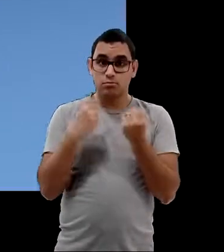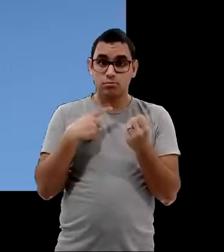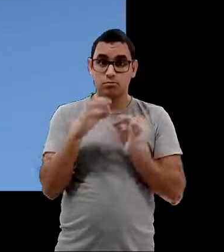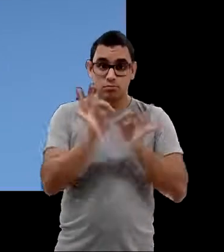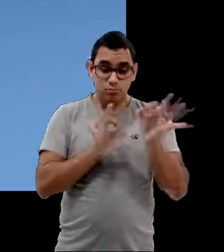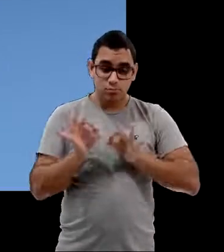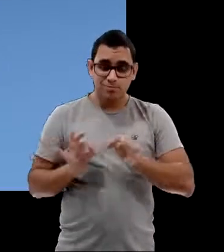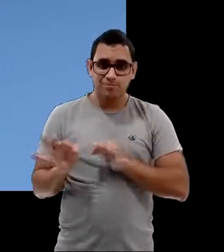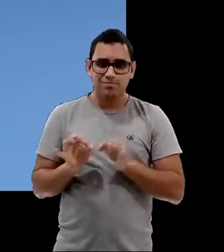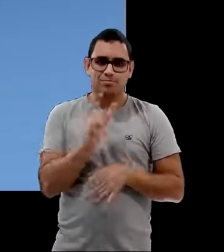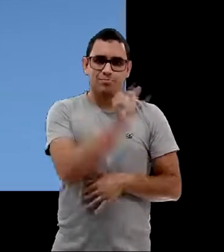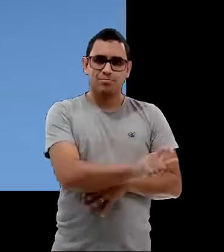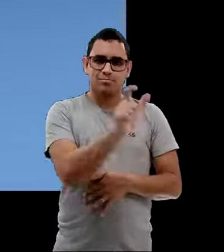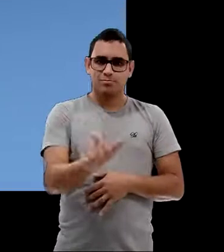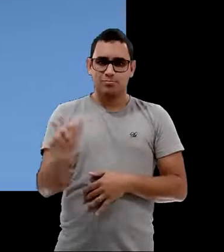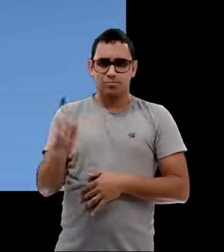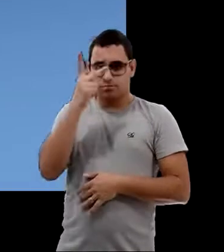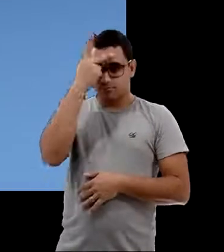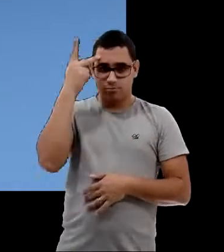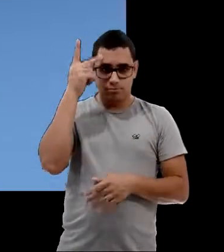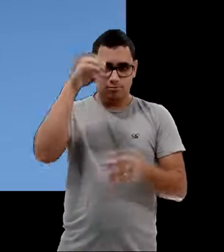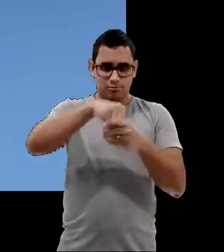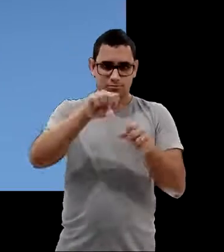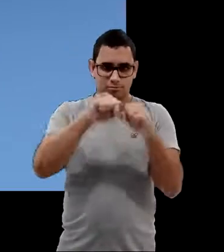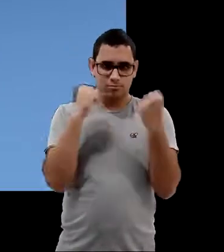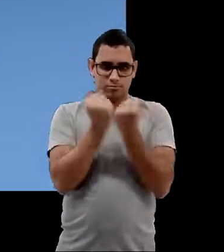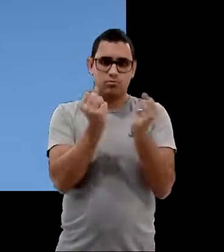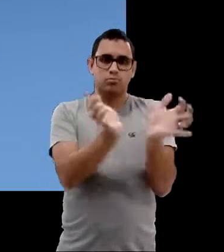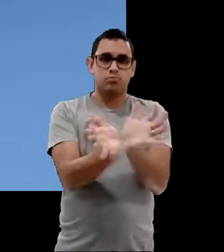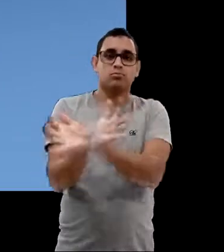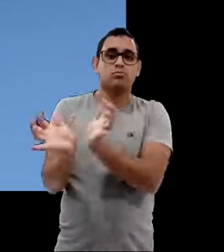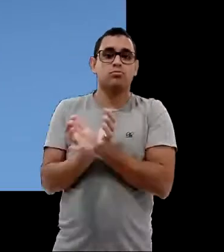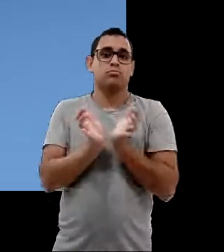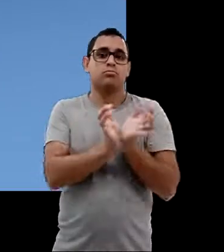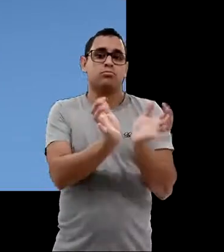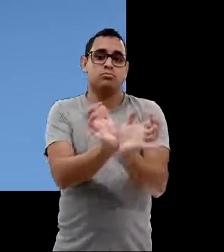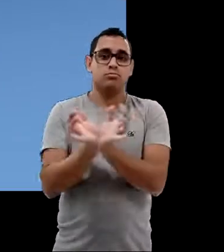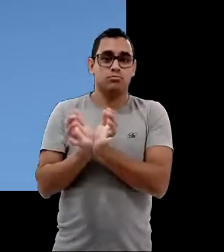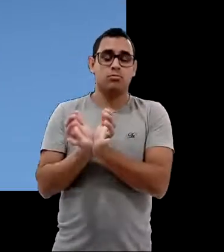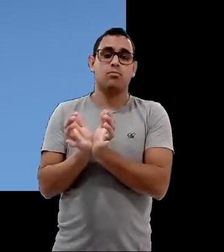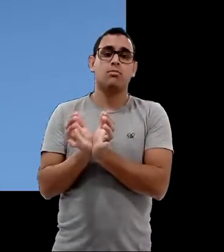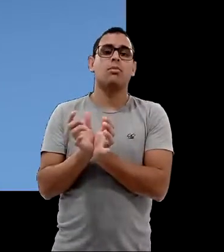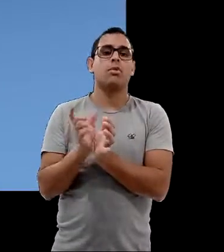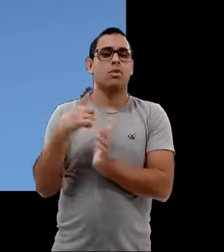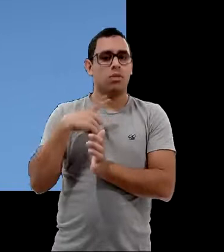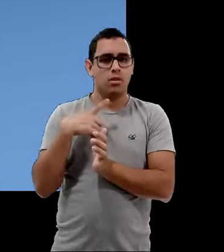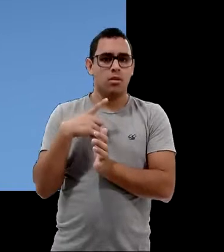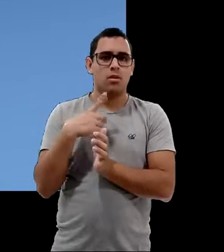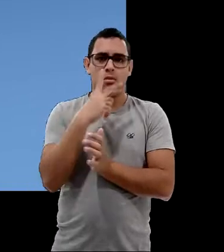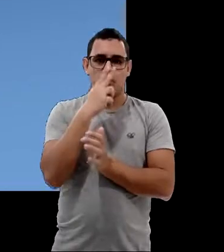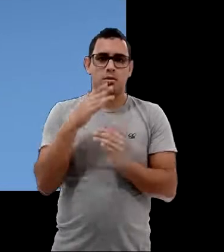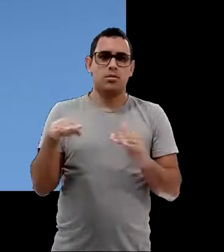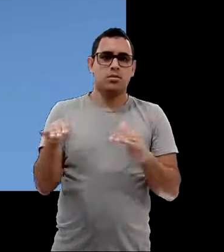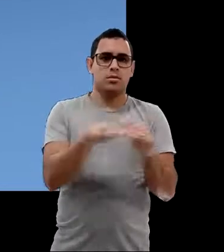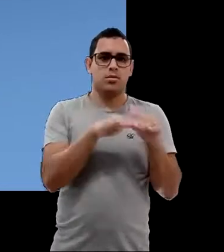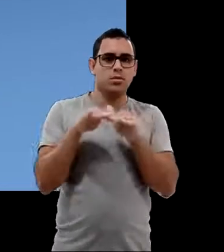distribui os indivíduos de uma sociedade em grupos, a qual cada grupo é